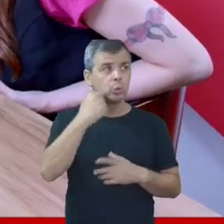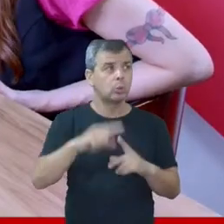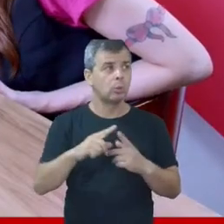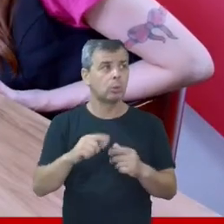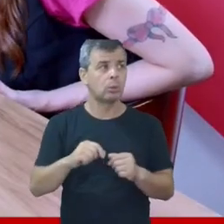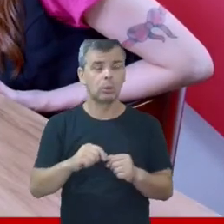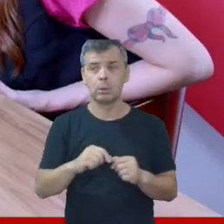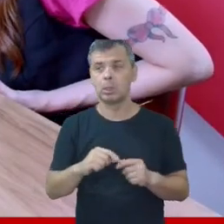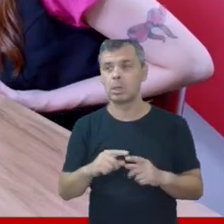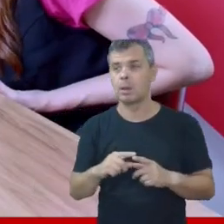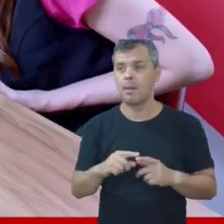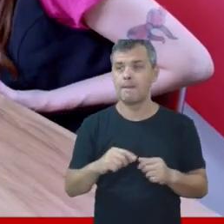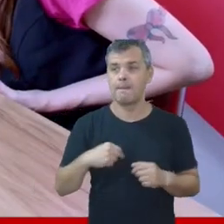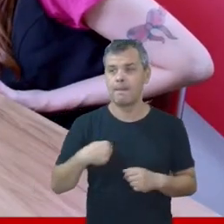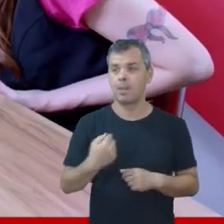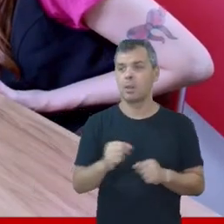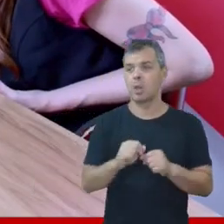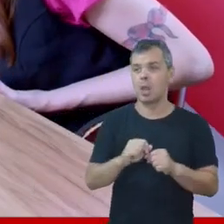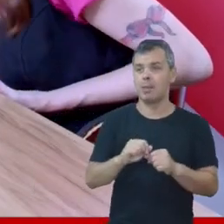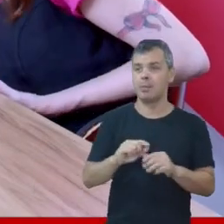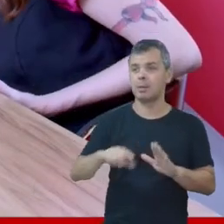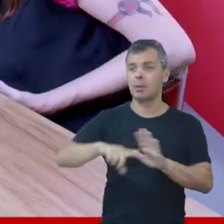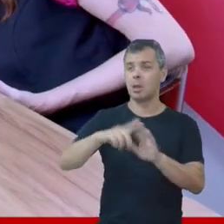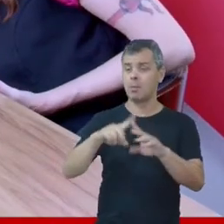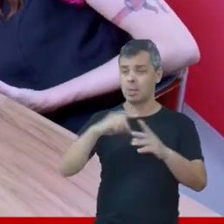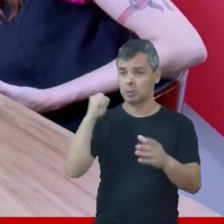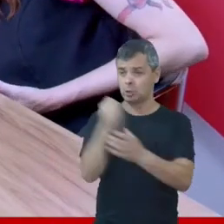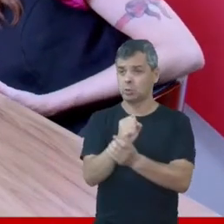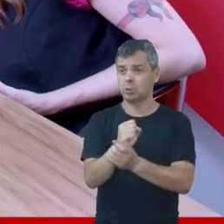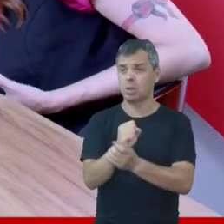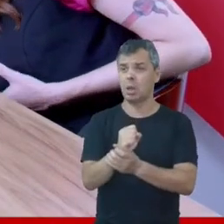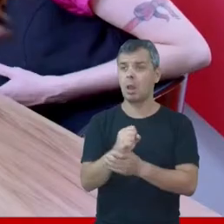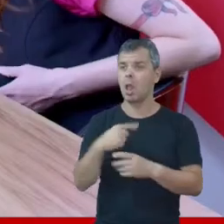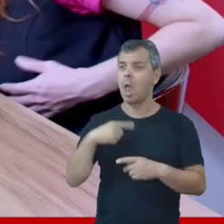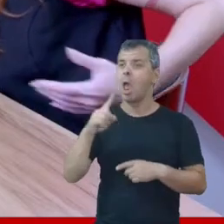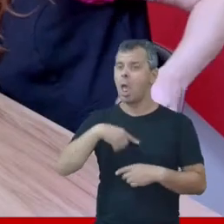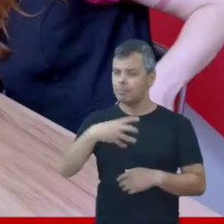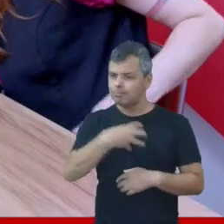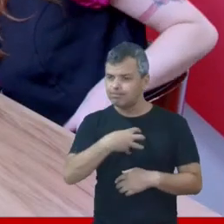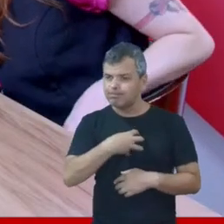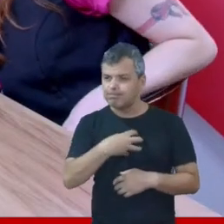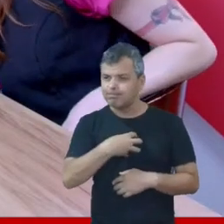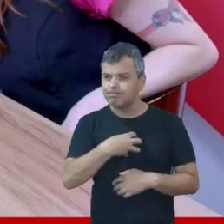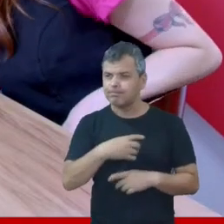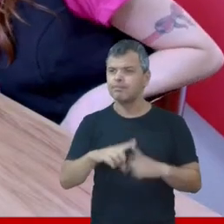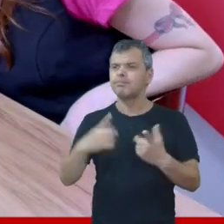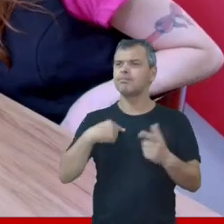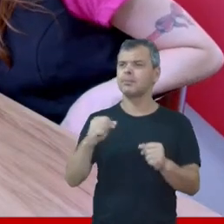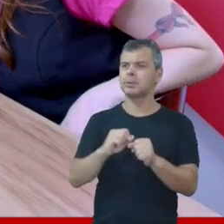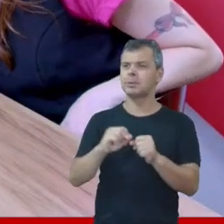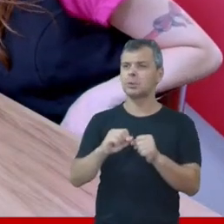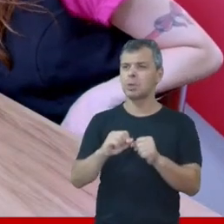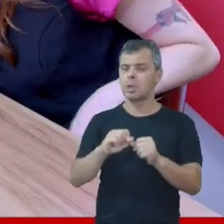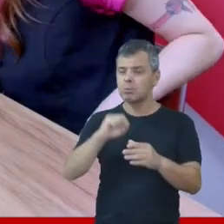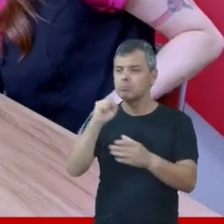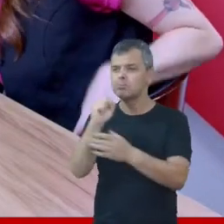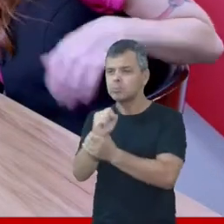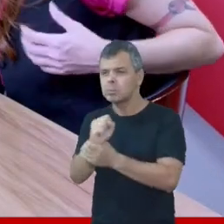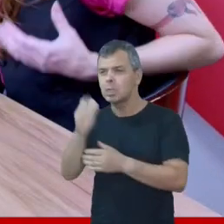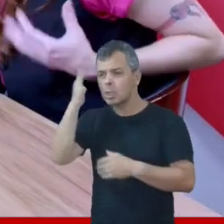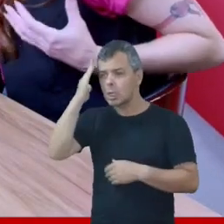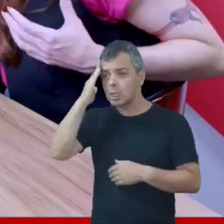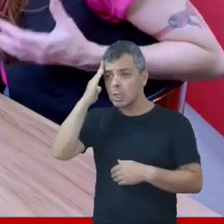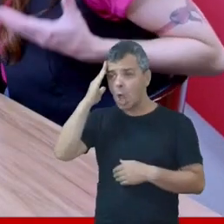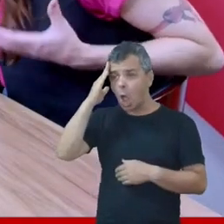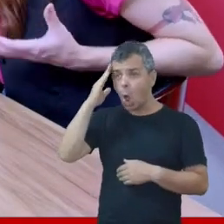da importância desse canal de denúncia. E se sentem mais seguras. Exato, elas se política sentem pública, né? Exato, elas se sentem seguras, elas sabem que